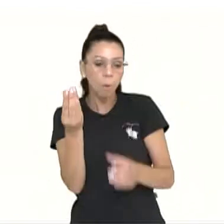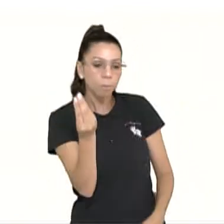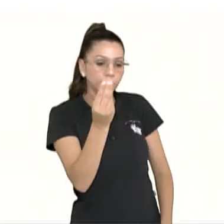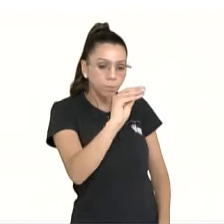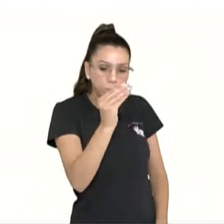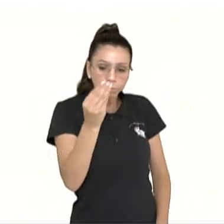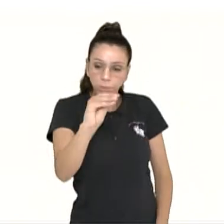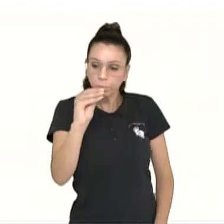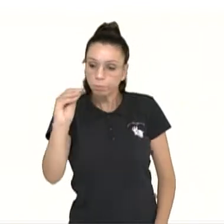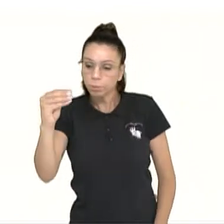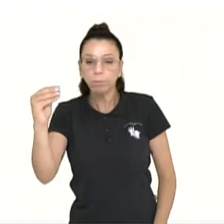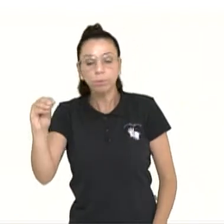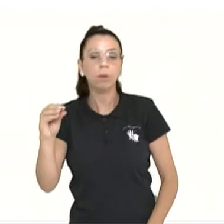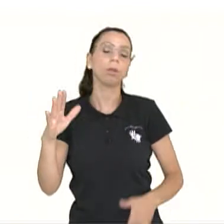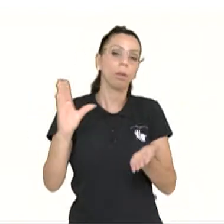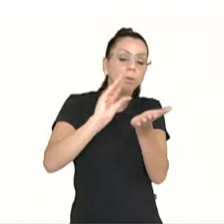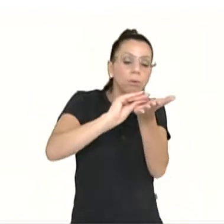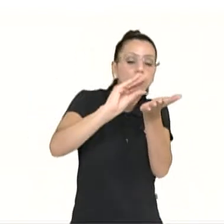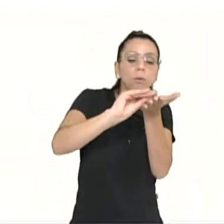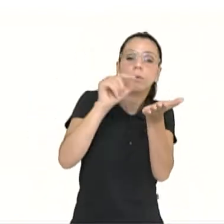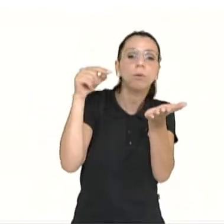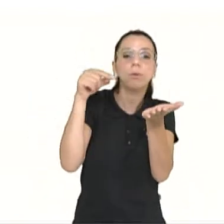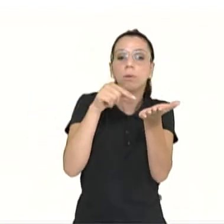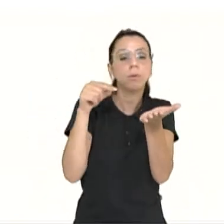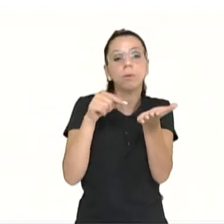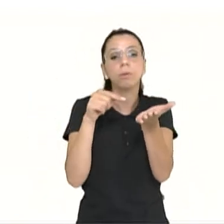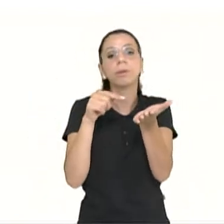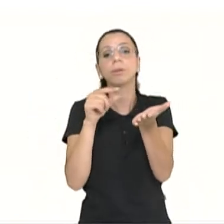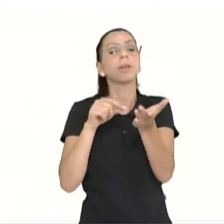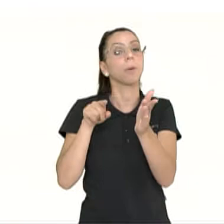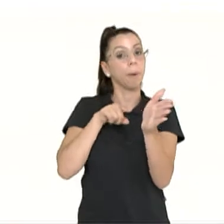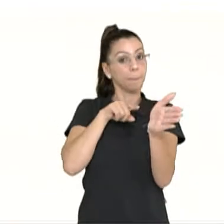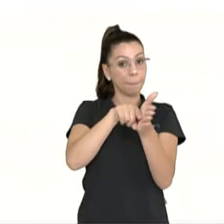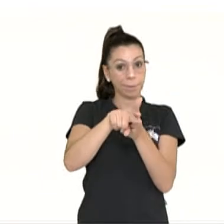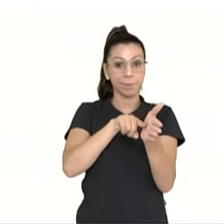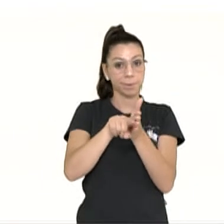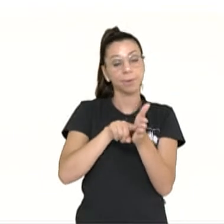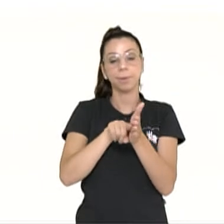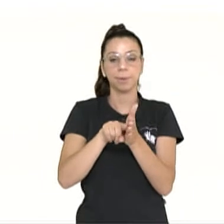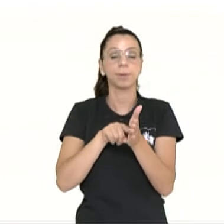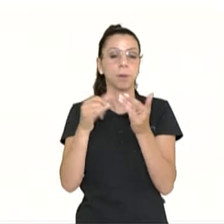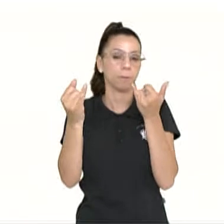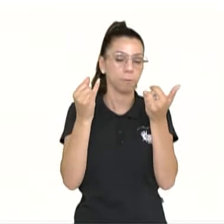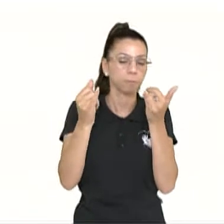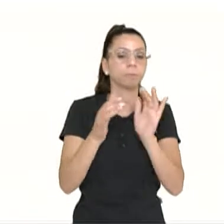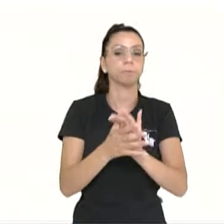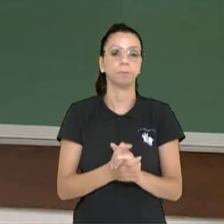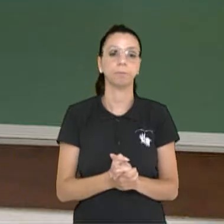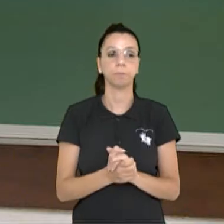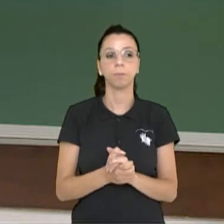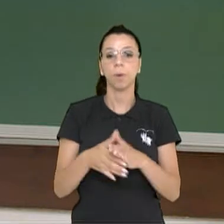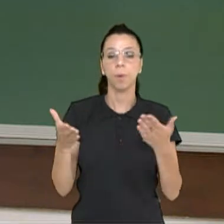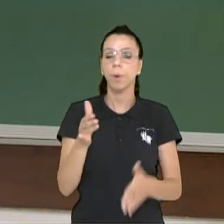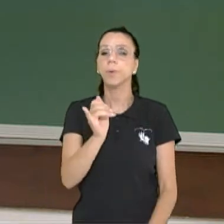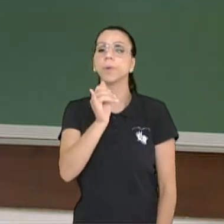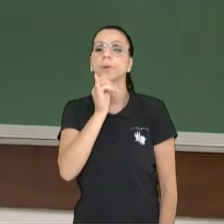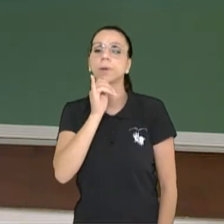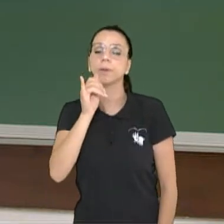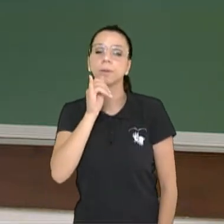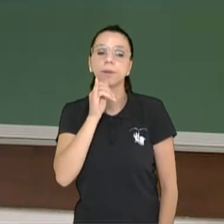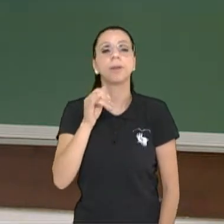Que dados são esses? Aqueles que nós obtemos por meio de uma pesquisa. Então eu vou começar com um exemplo onde a gente tem